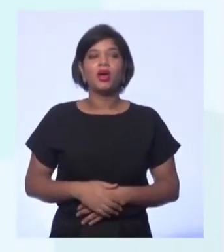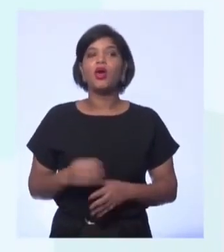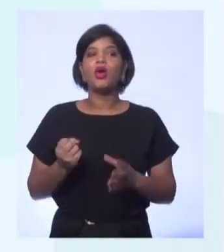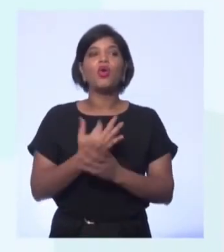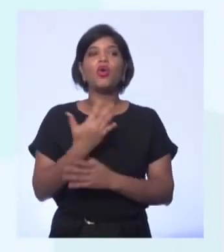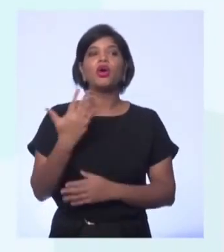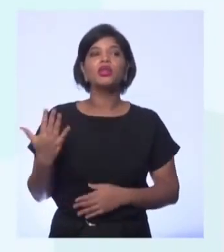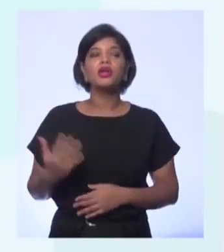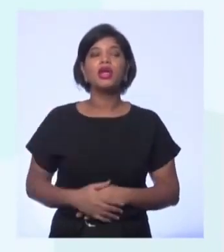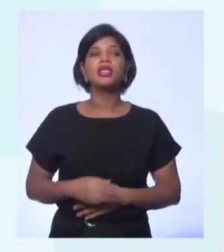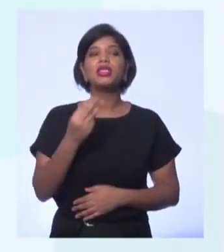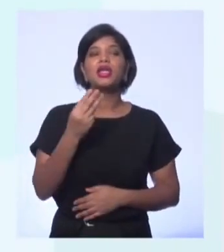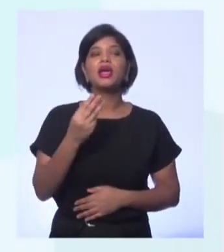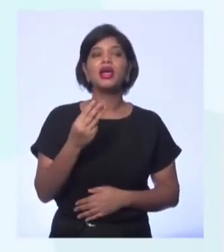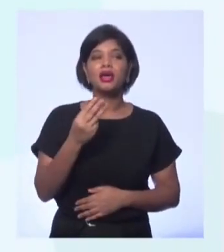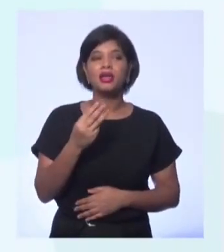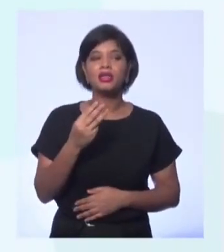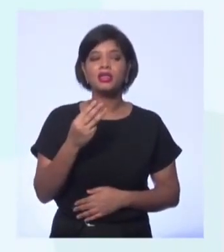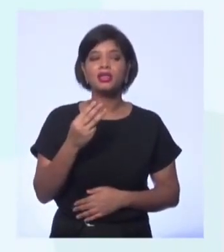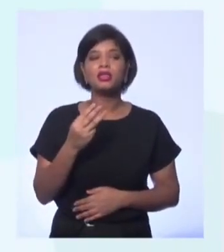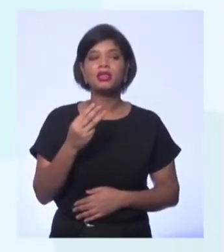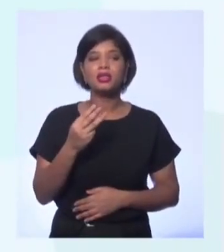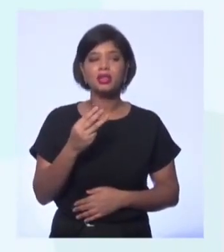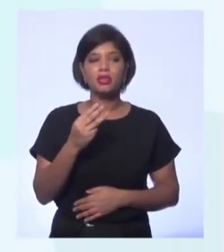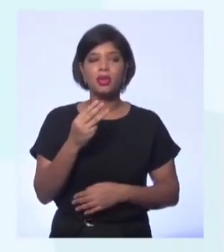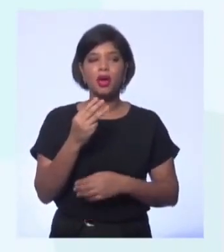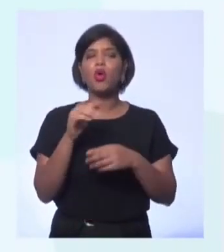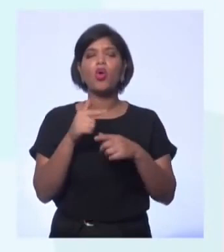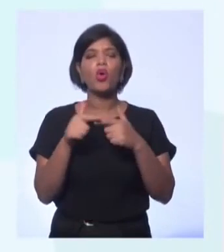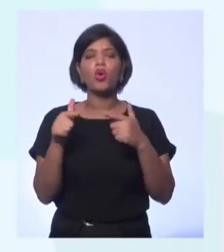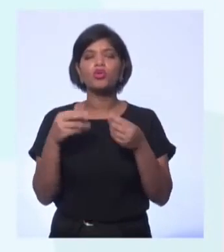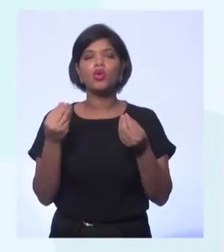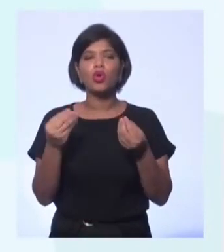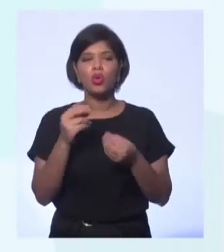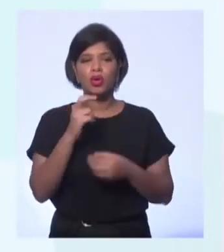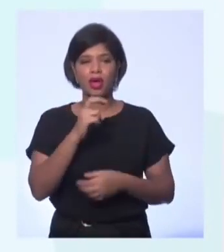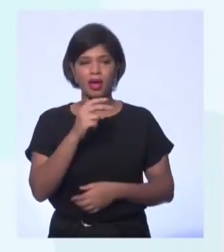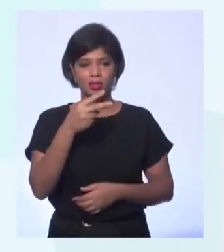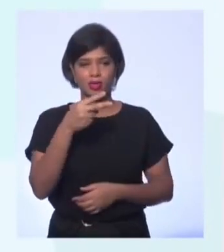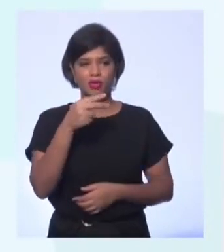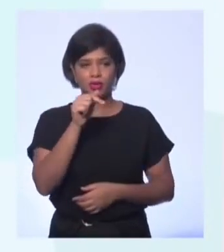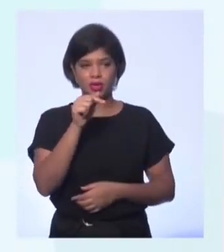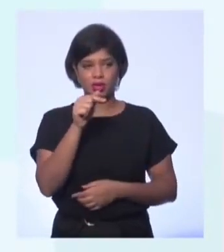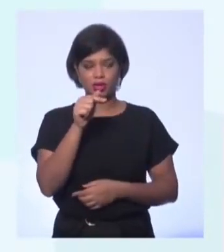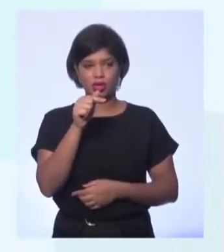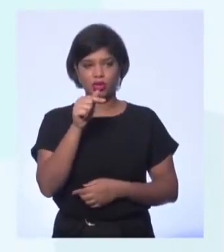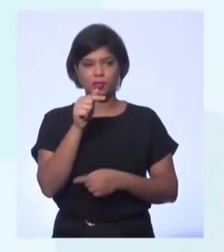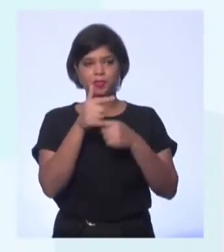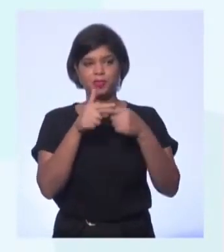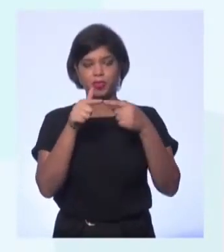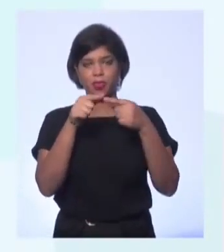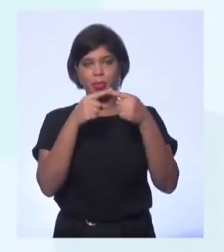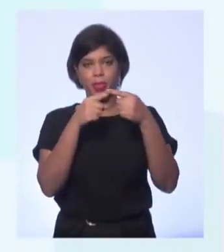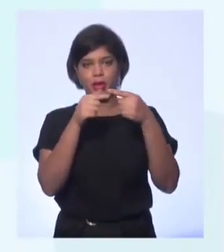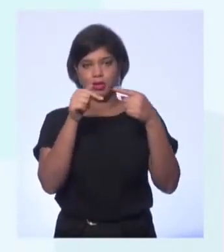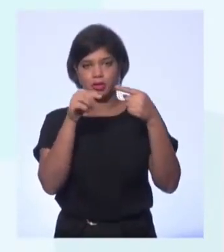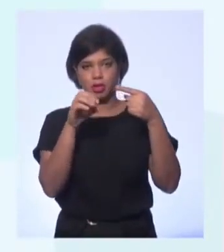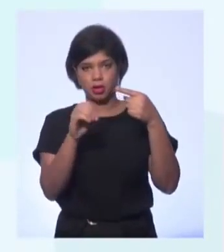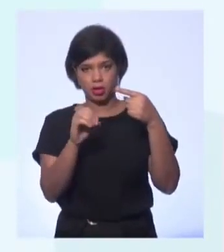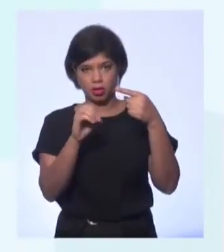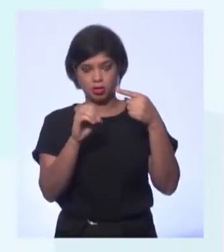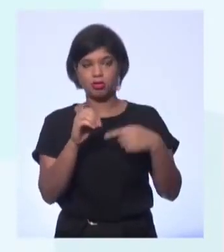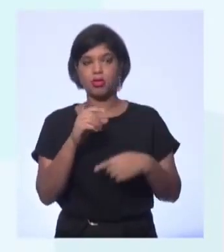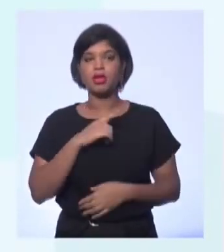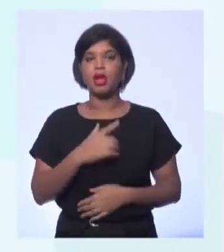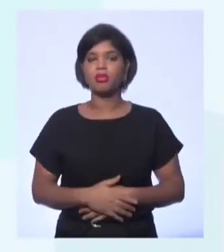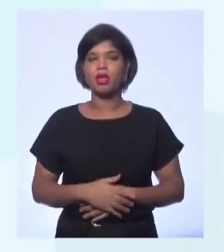é 3 vezes 170? 510. 510. Claro, por que eu sei que é 3 vezes, tá? Porque 5 vezes seria muito, 4